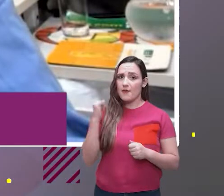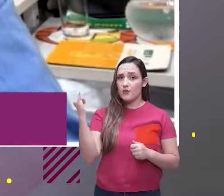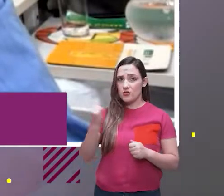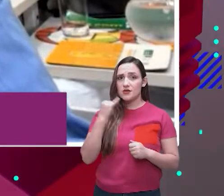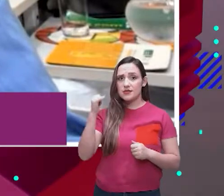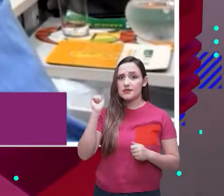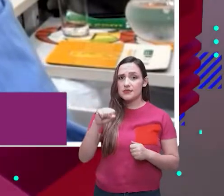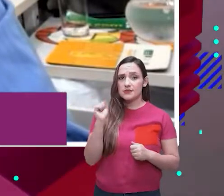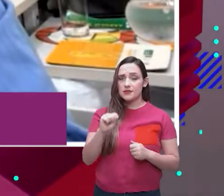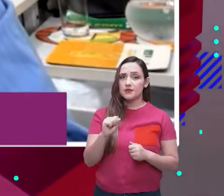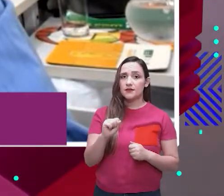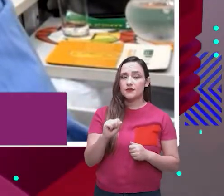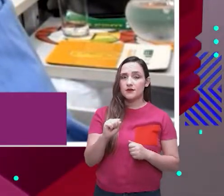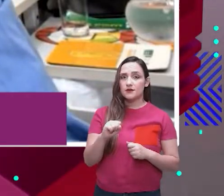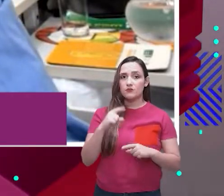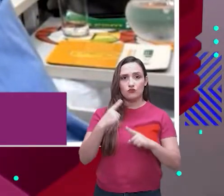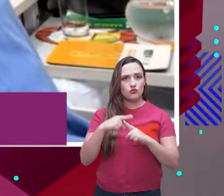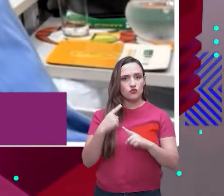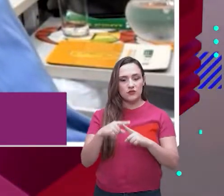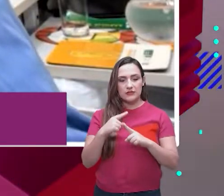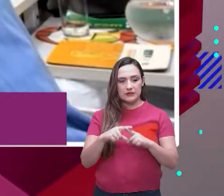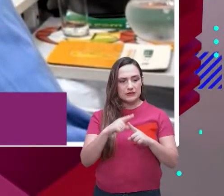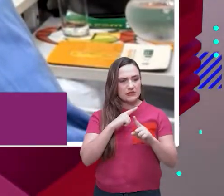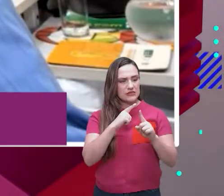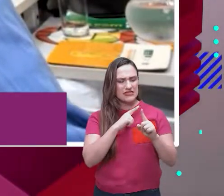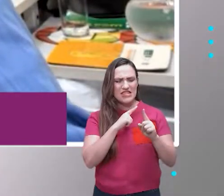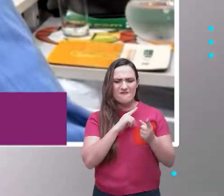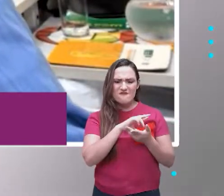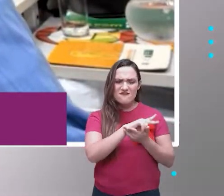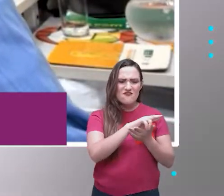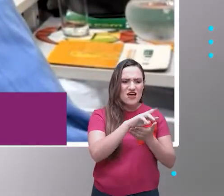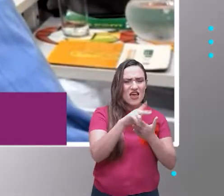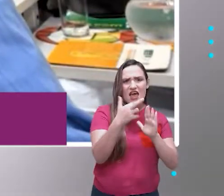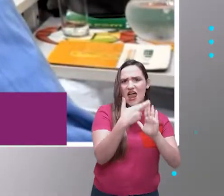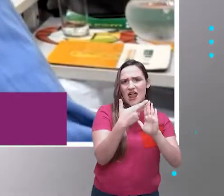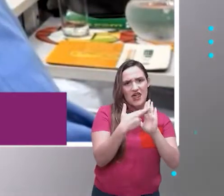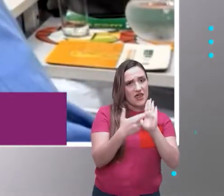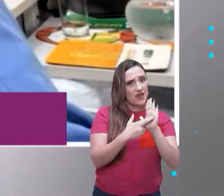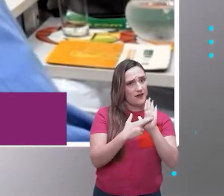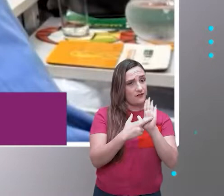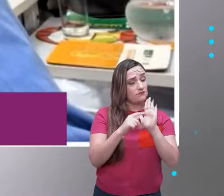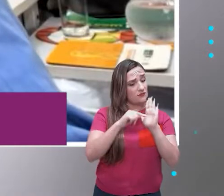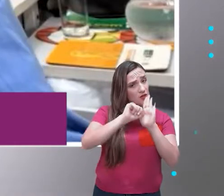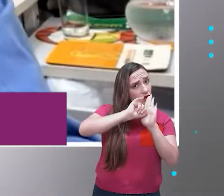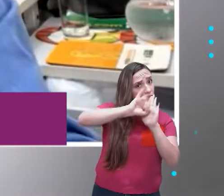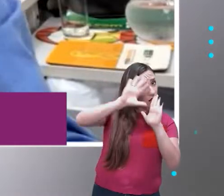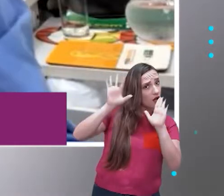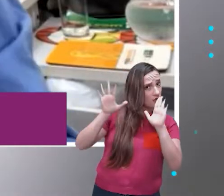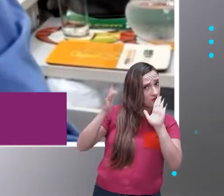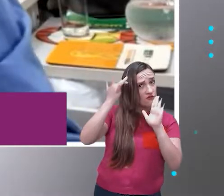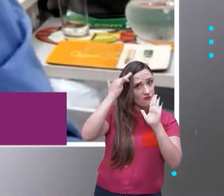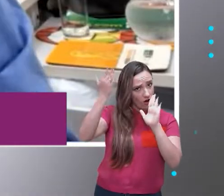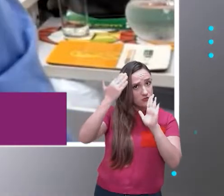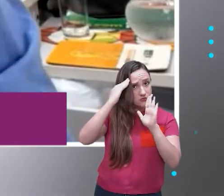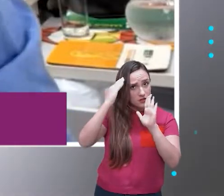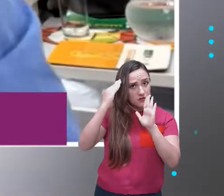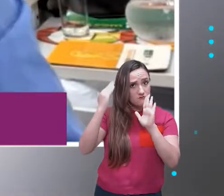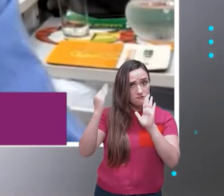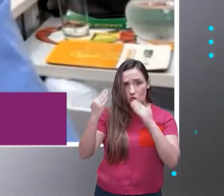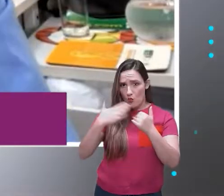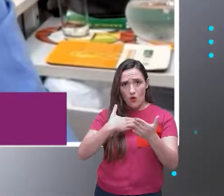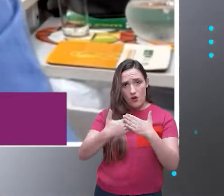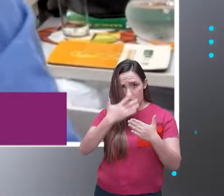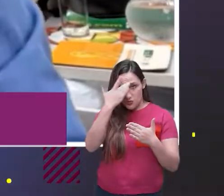porque todos os critérios utilizados são muito claros e muito fáceis para entender por qualquer